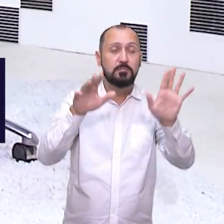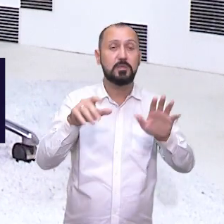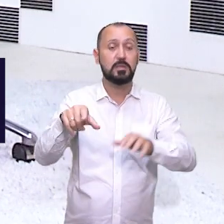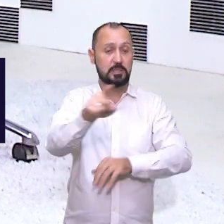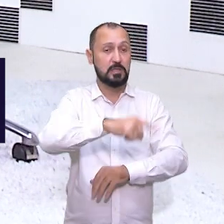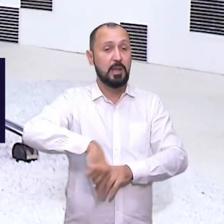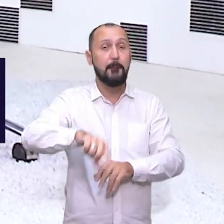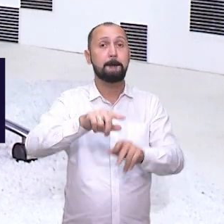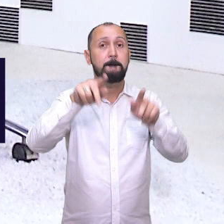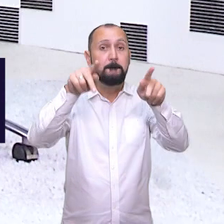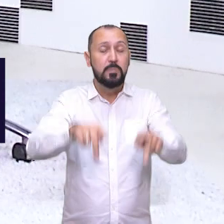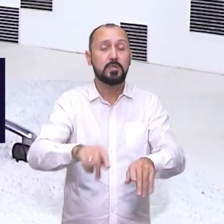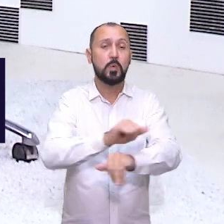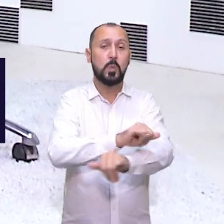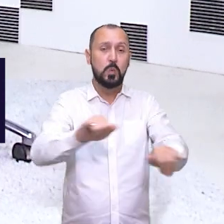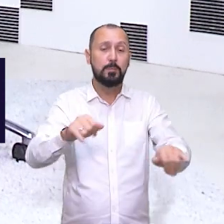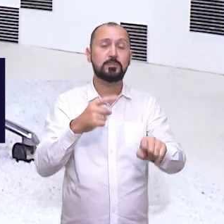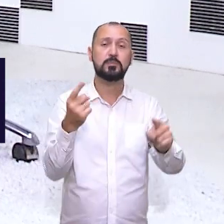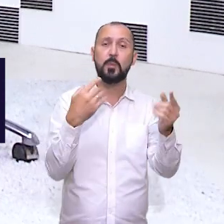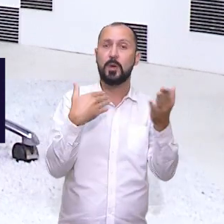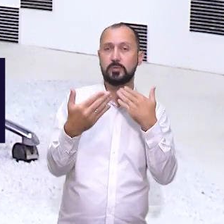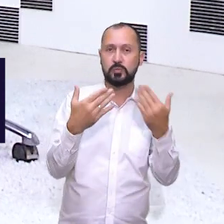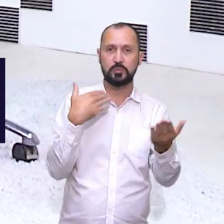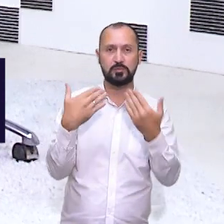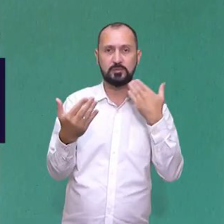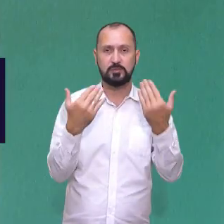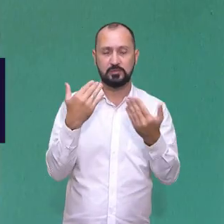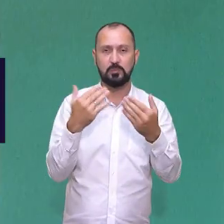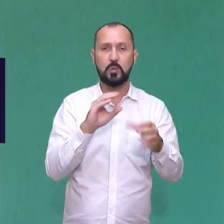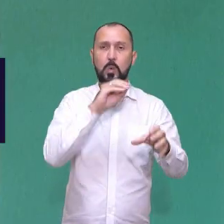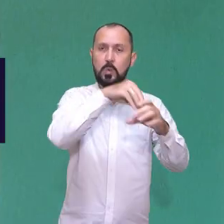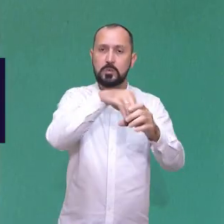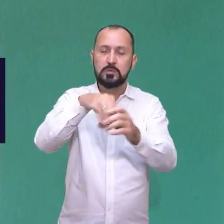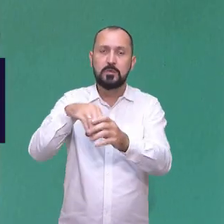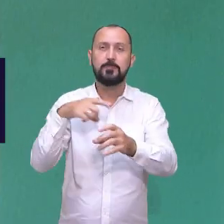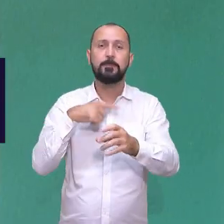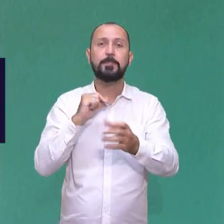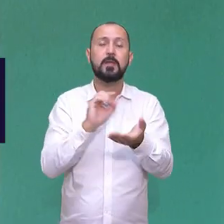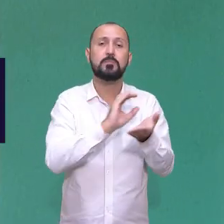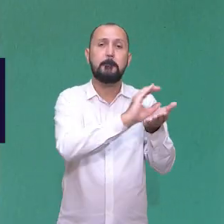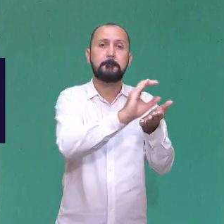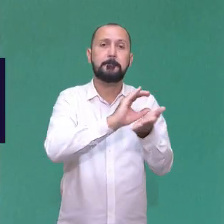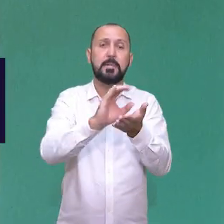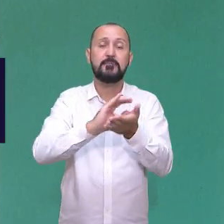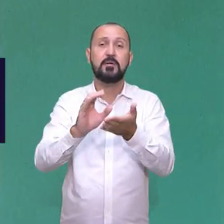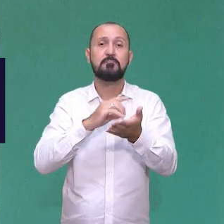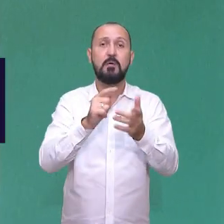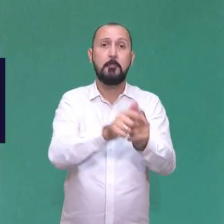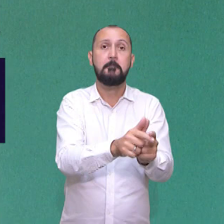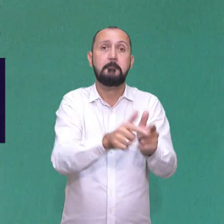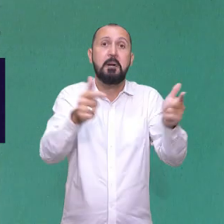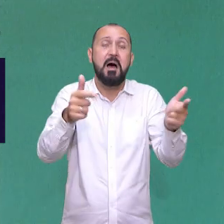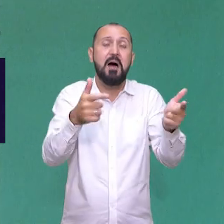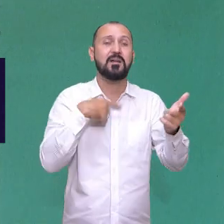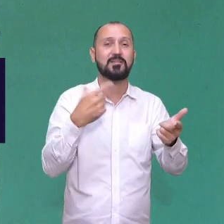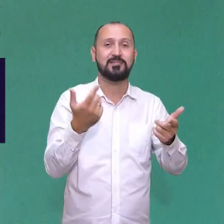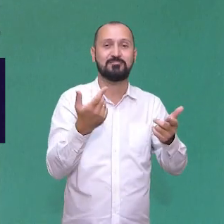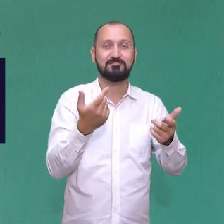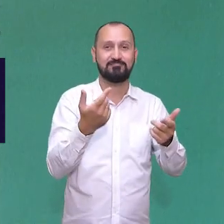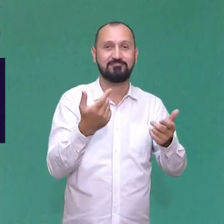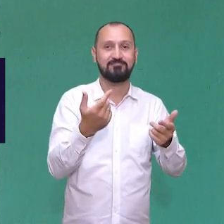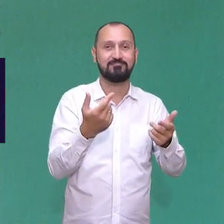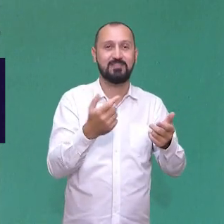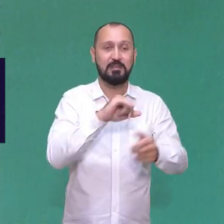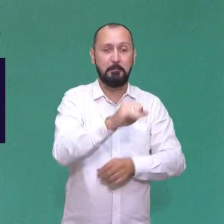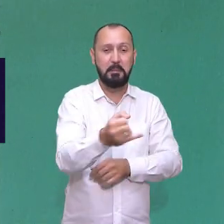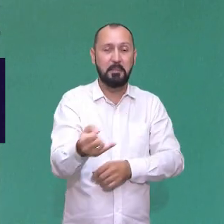aumentar a transparência, de melhorar o nível de informação, de provocar uma discussão com relação aos segmentos que estão sendo mais ou